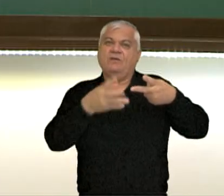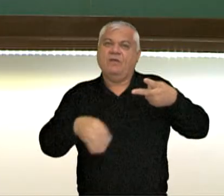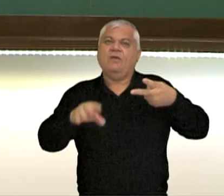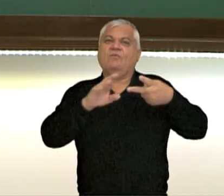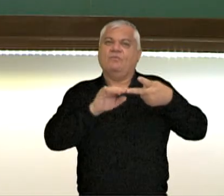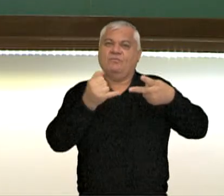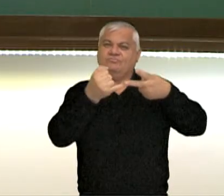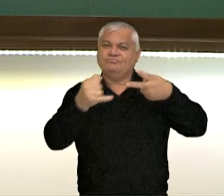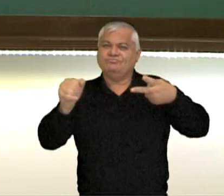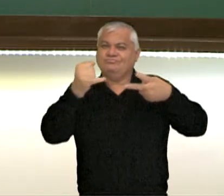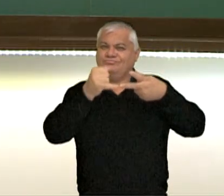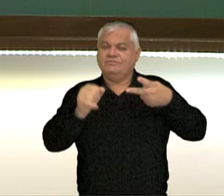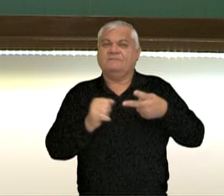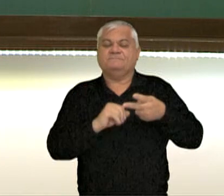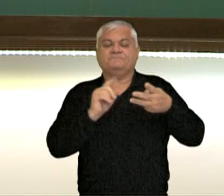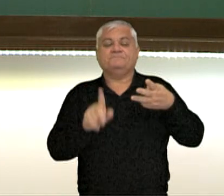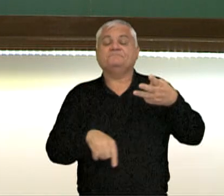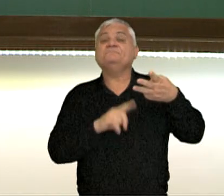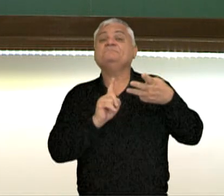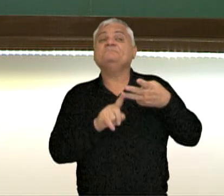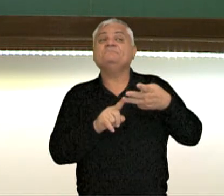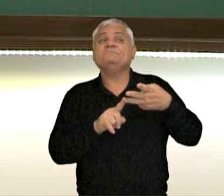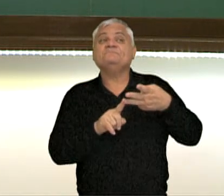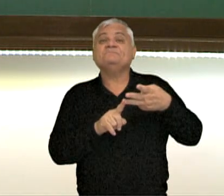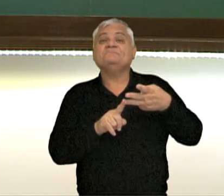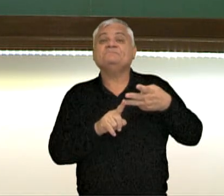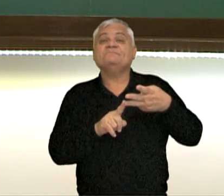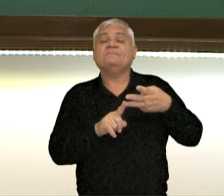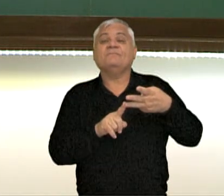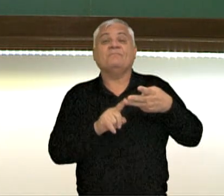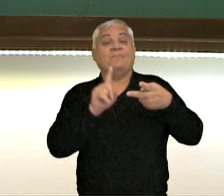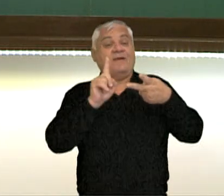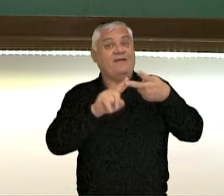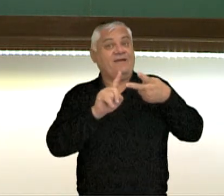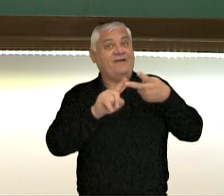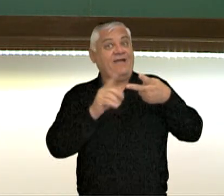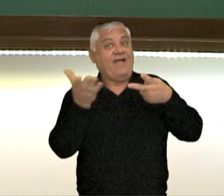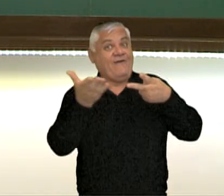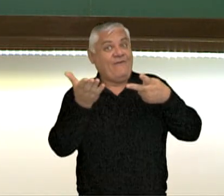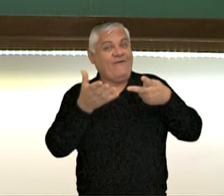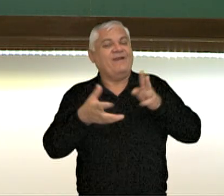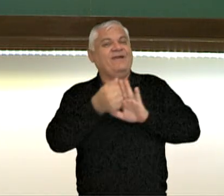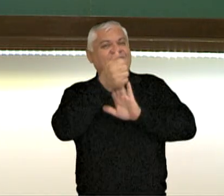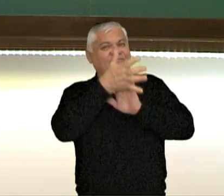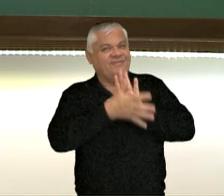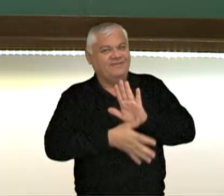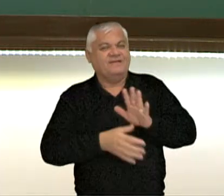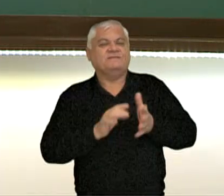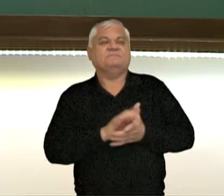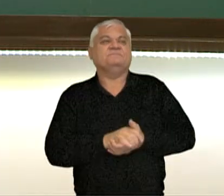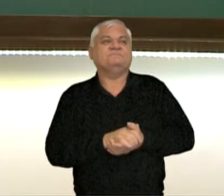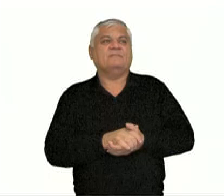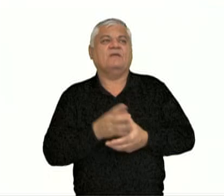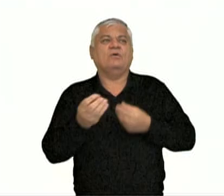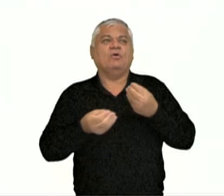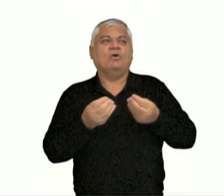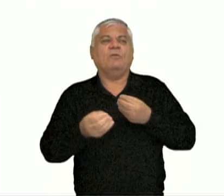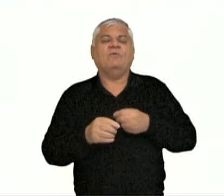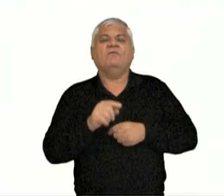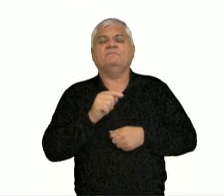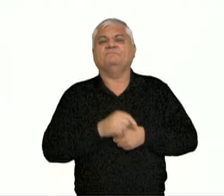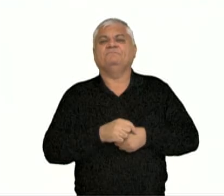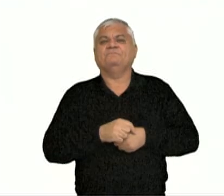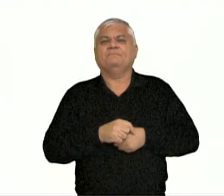nosso sangue. E a etapa 3? Antes de falar dela, mais uma atividade. E essa atividade diz